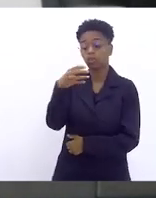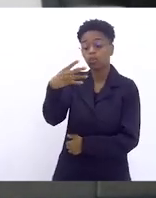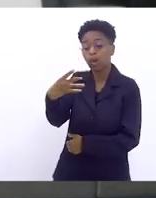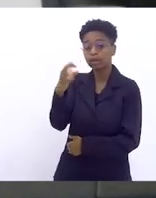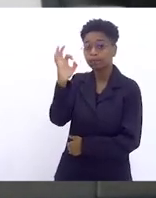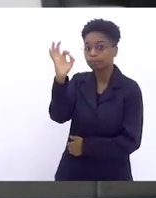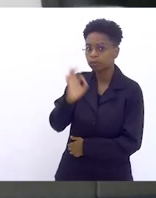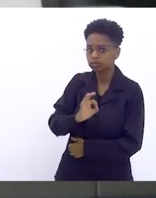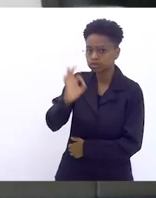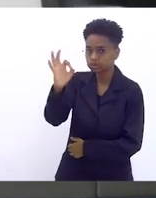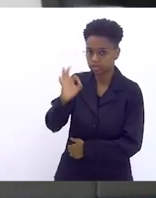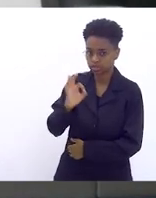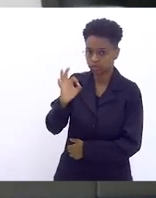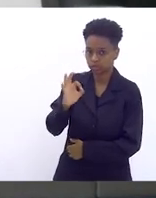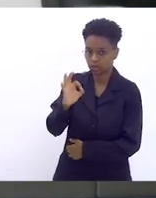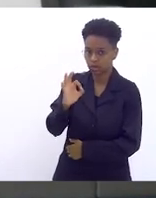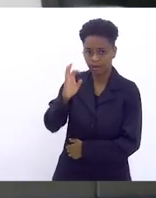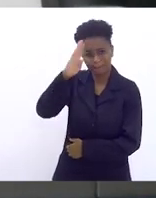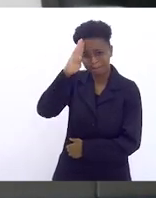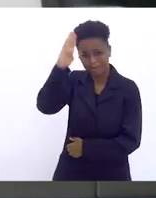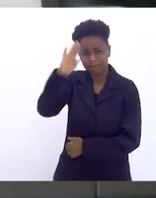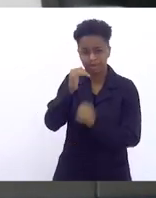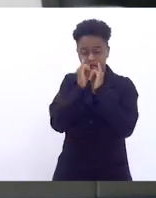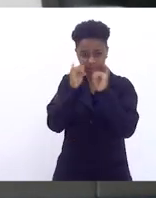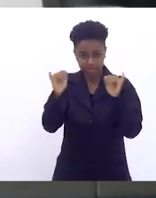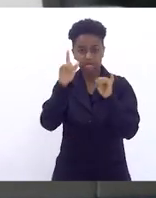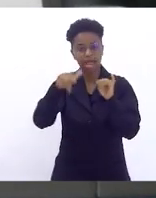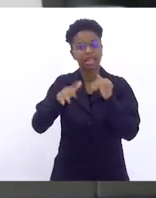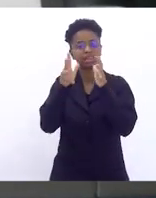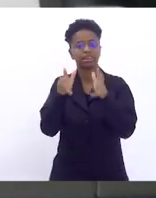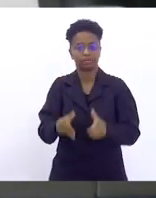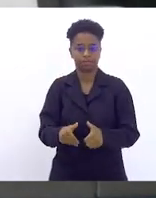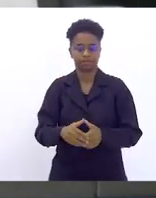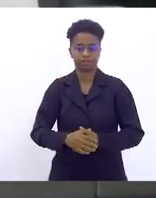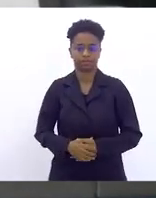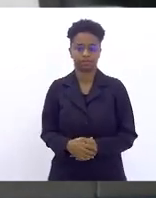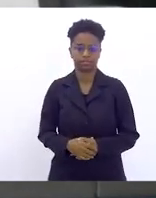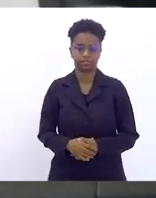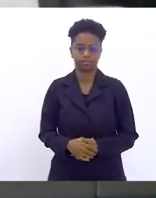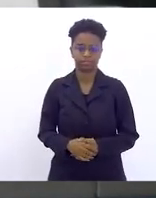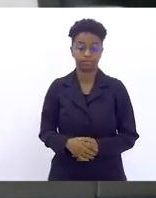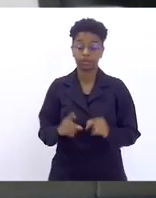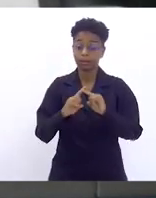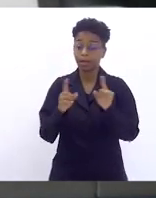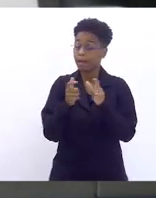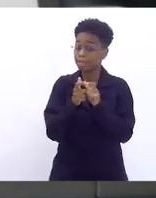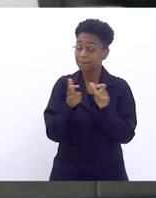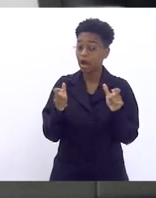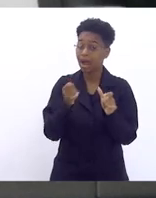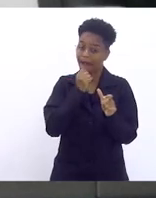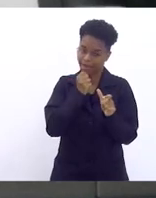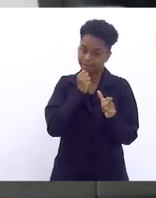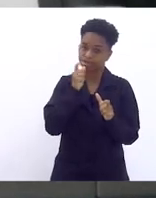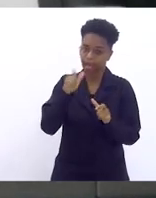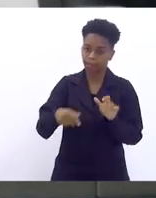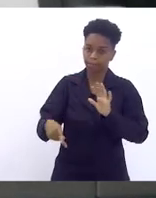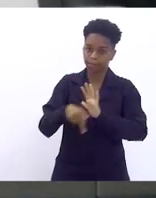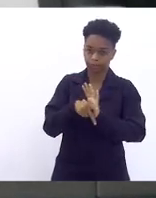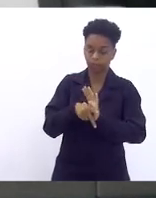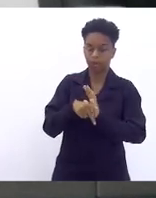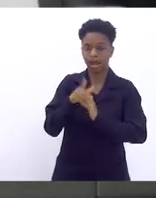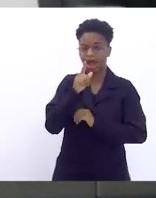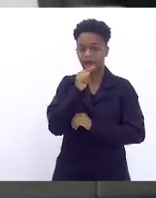da sua fonte de energia limpa sendo que a maior parte ainda é hídrica a energia